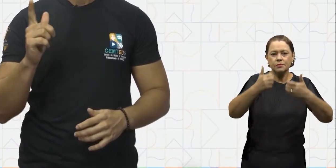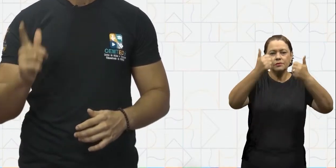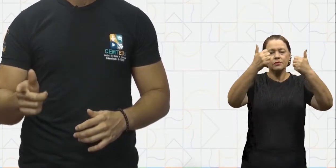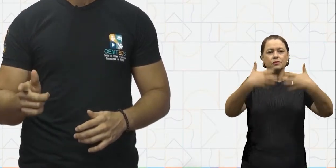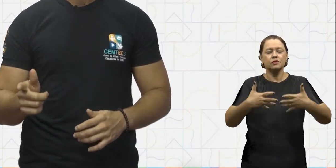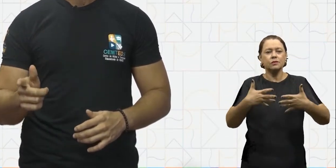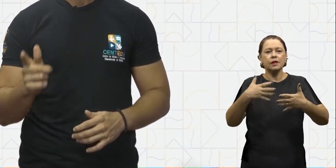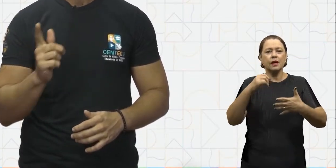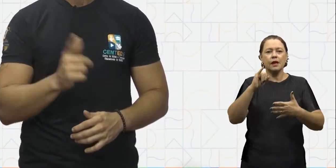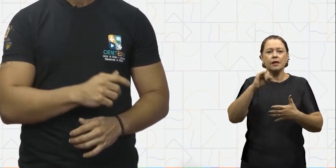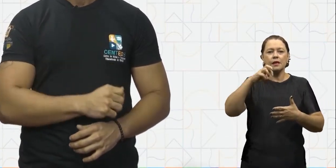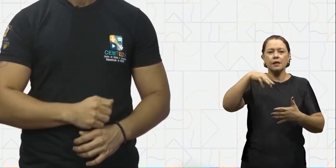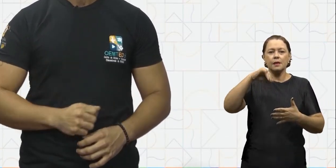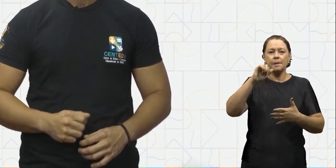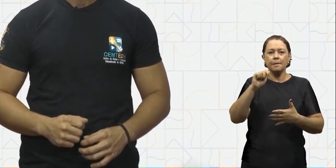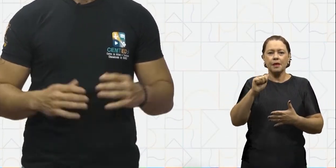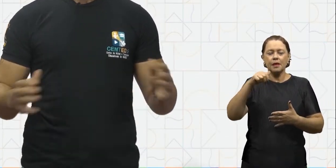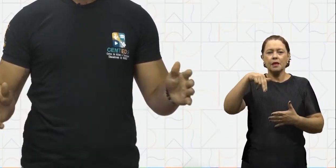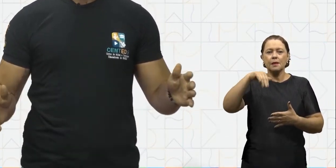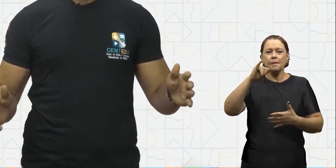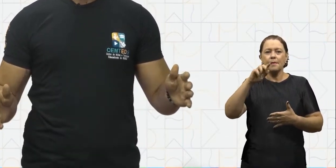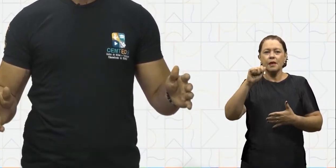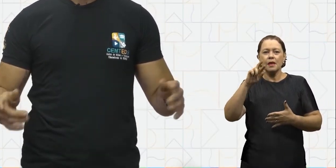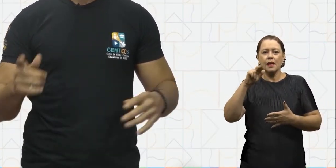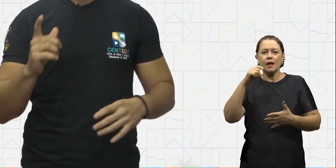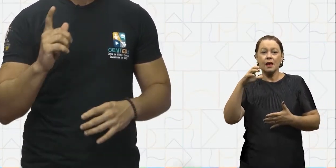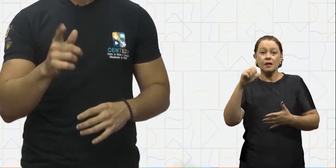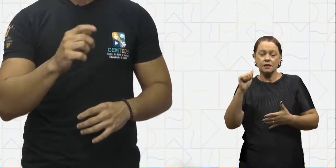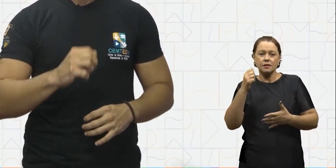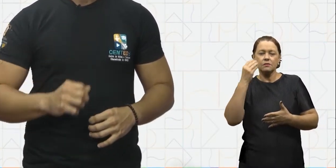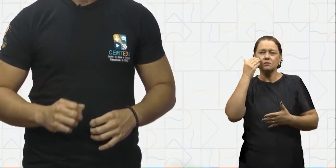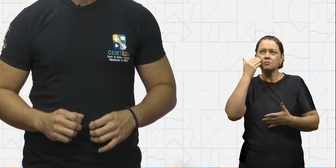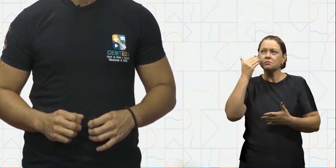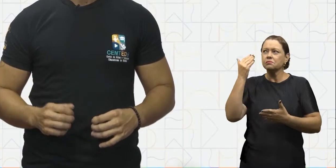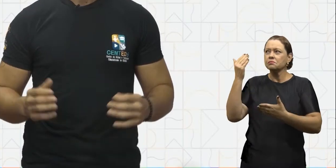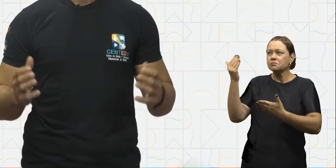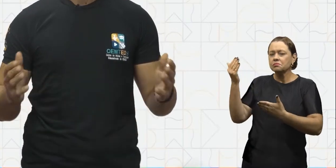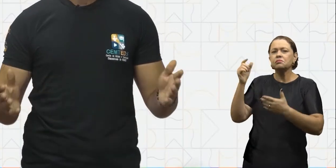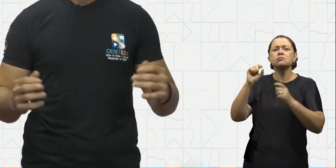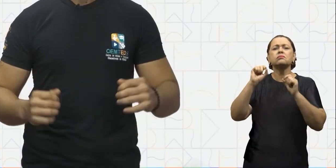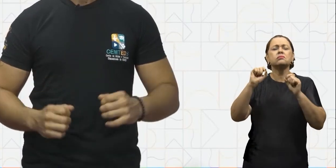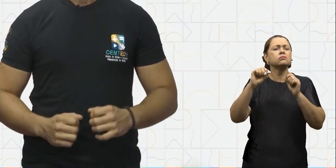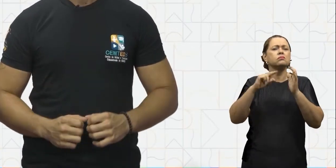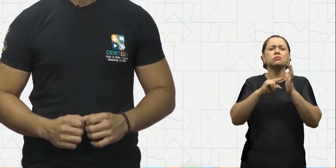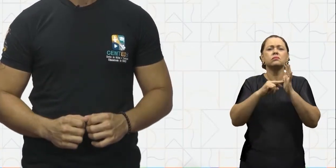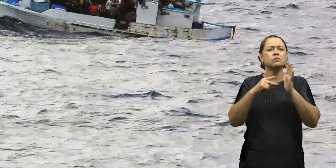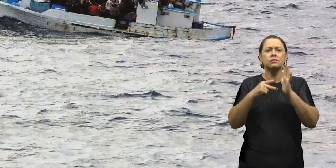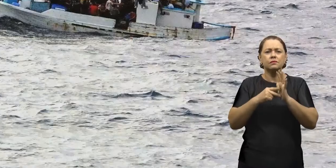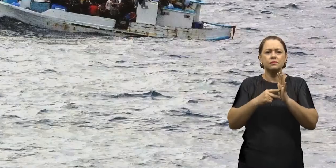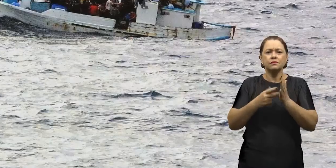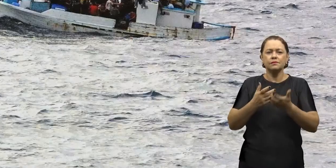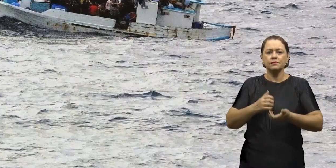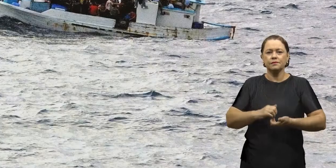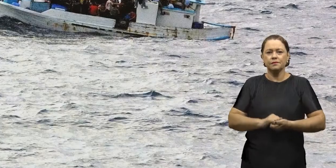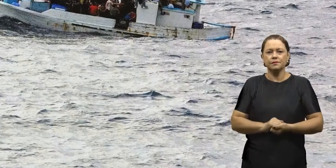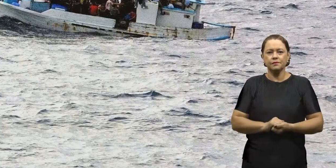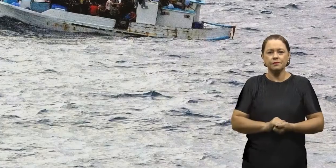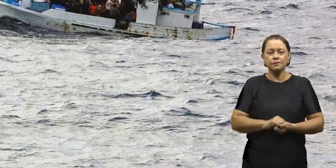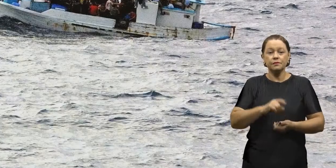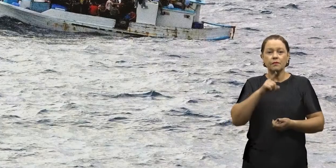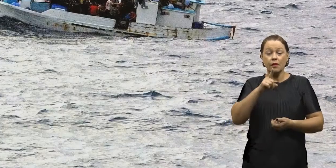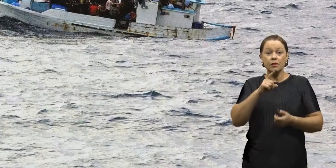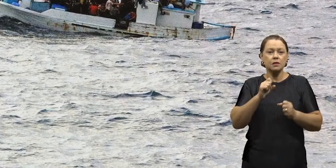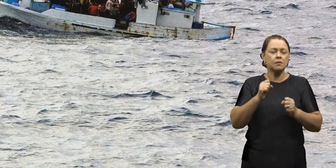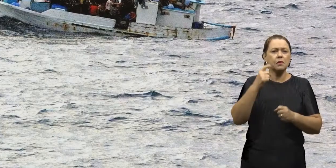conceitos de migração e imigração. Olhe essa imagem e me diga se você sabe sobre o que ela se refere. Você